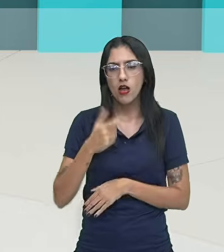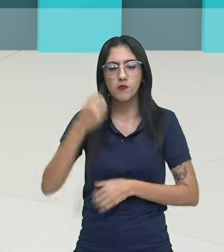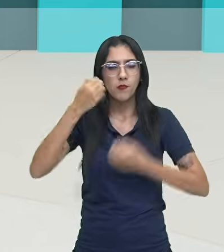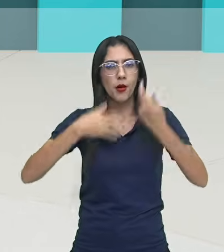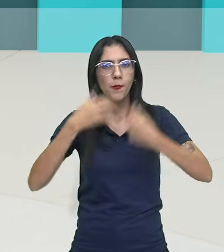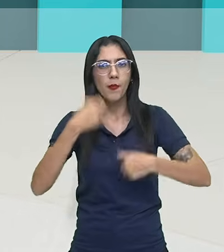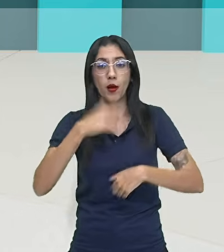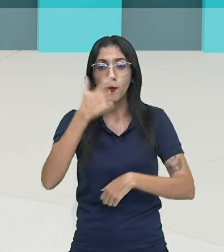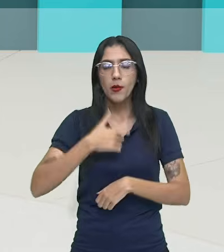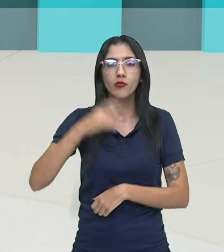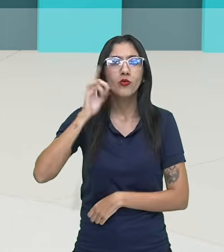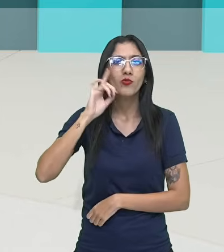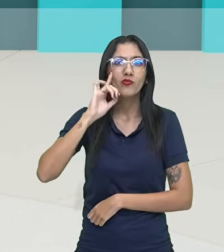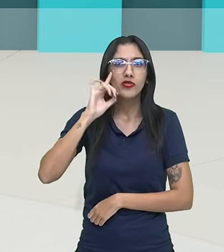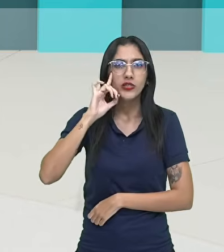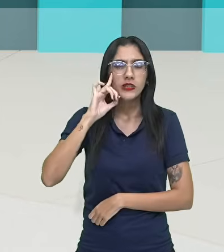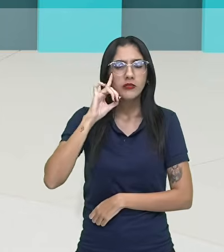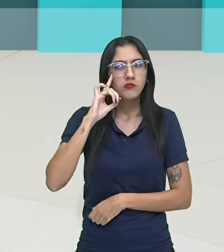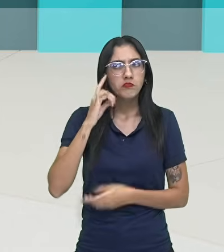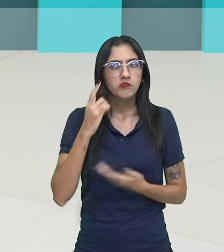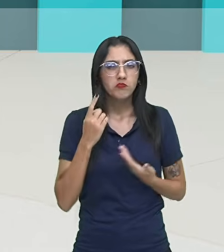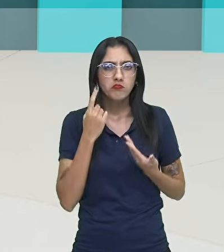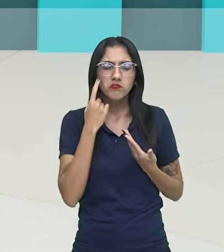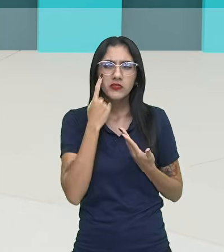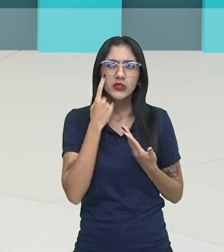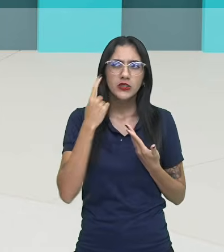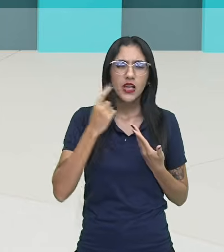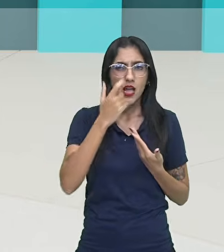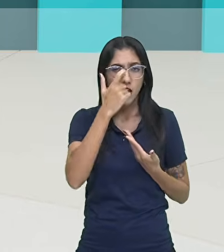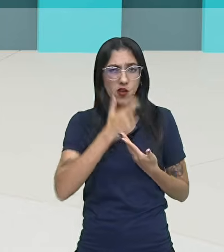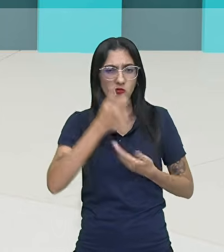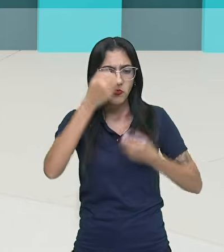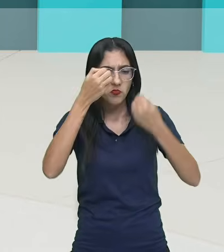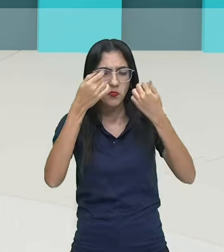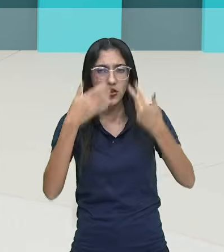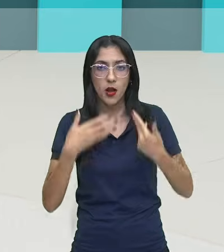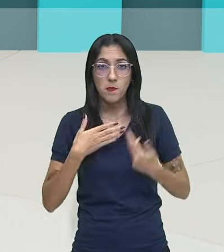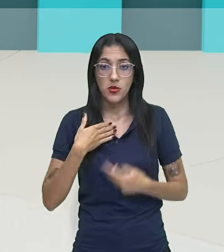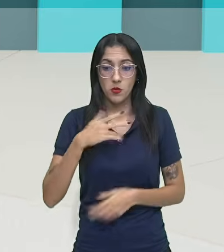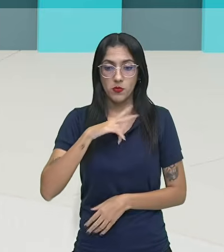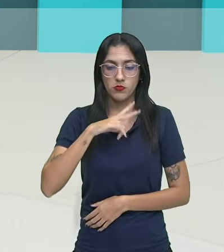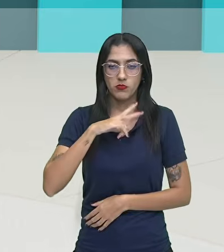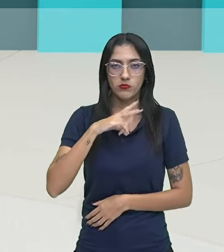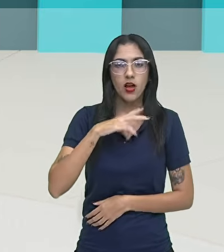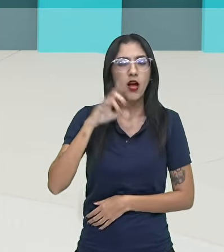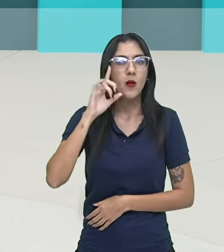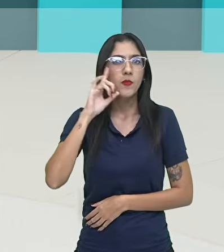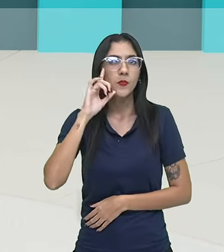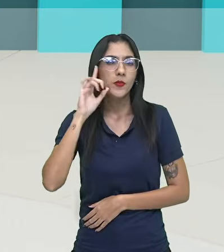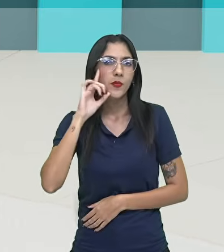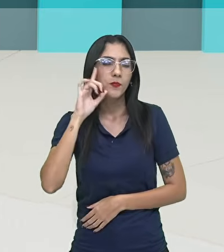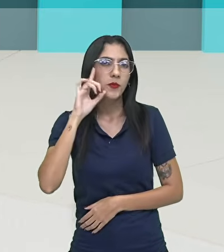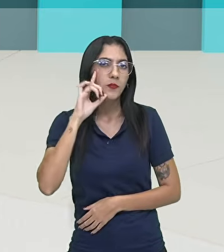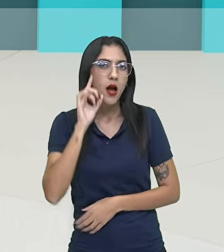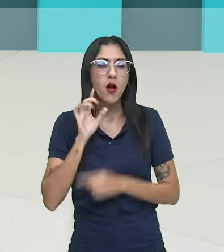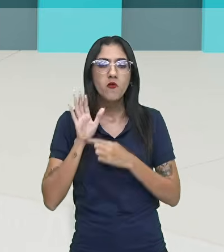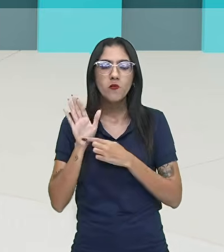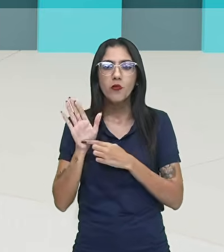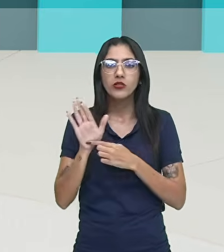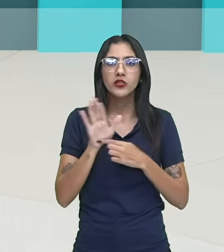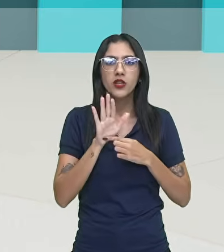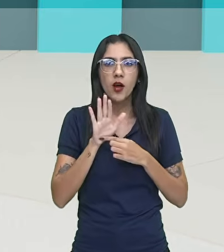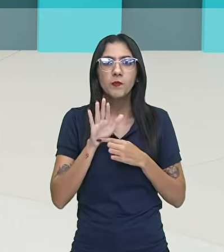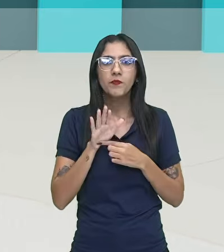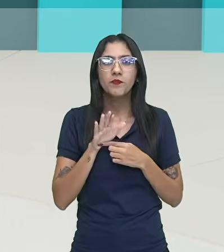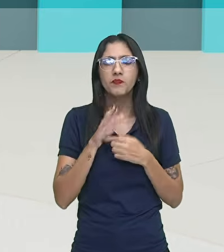rotina. Poxa, se é um conteúdo que eu vou trabalhar a minha rotina, que eu vou falar das minhas coisas, então